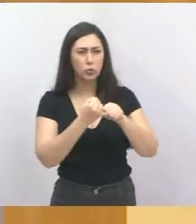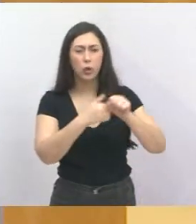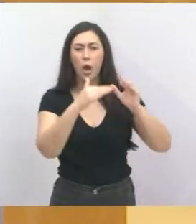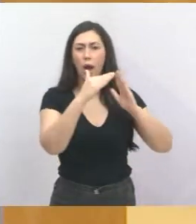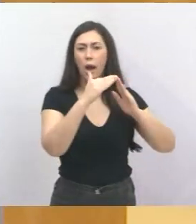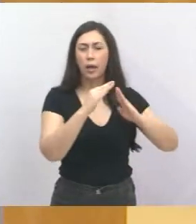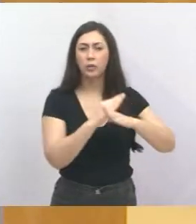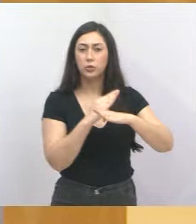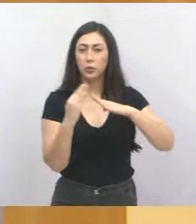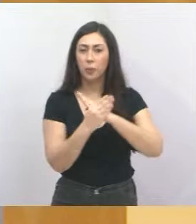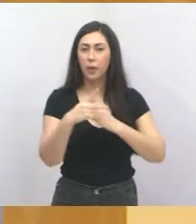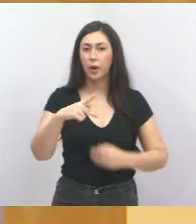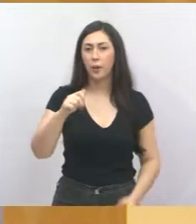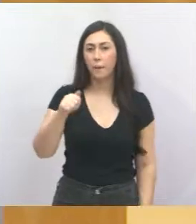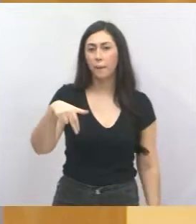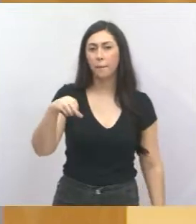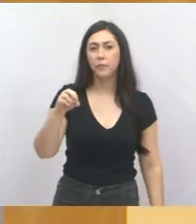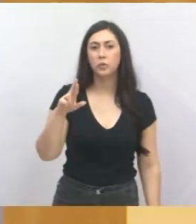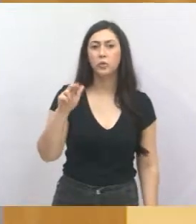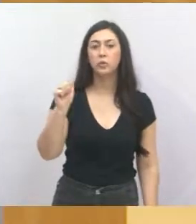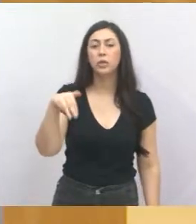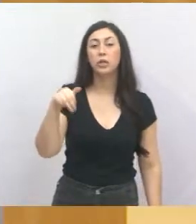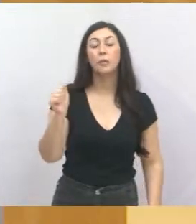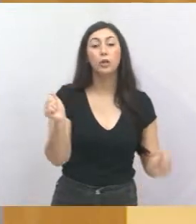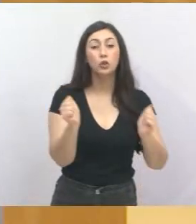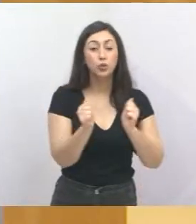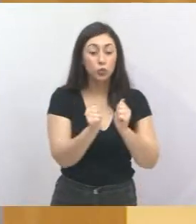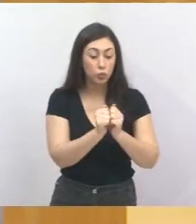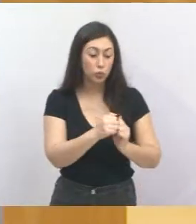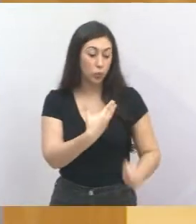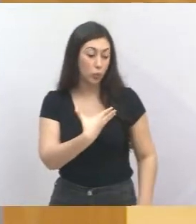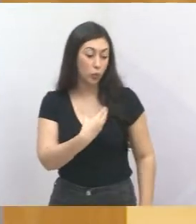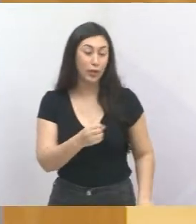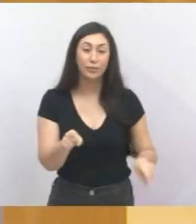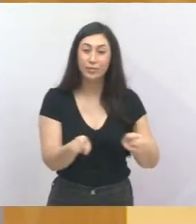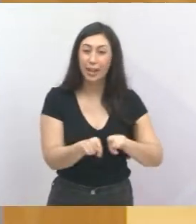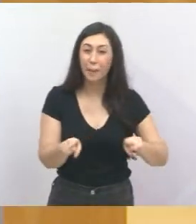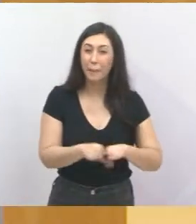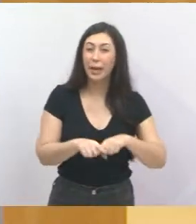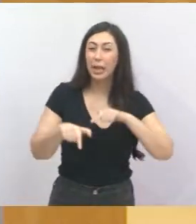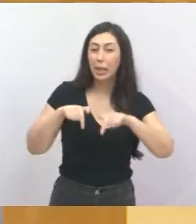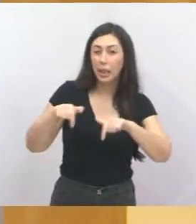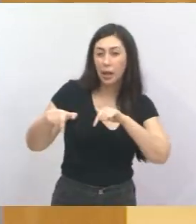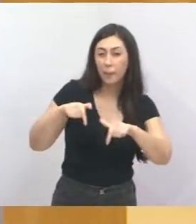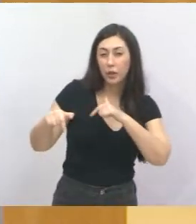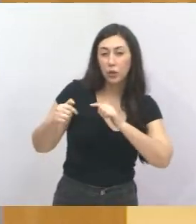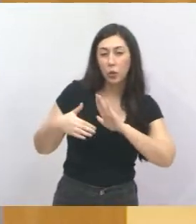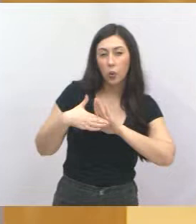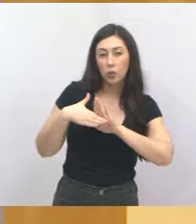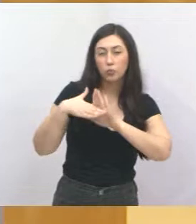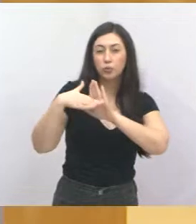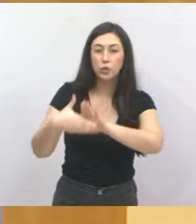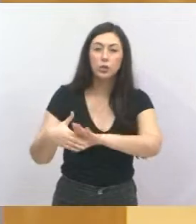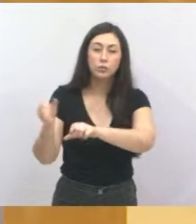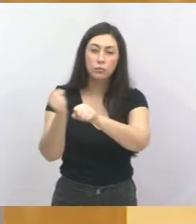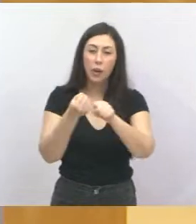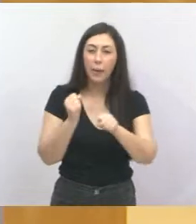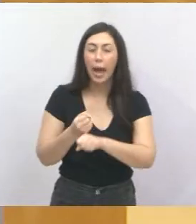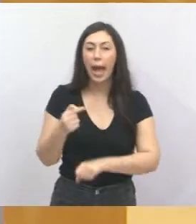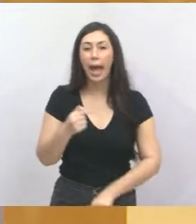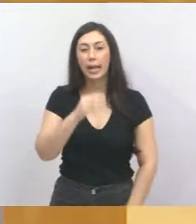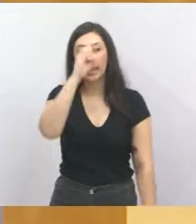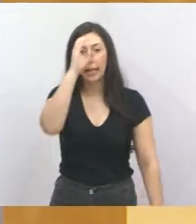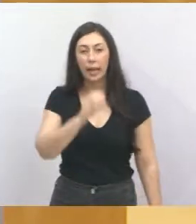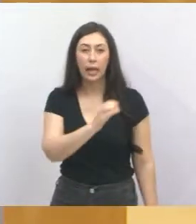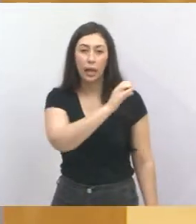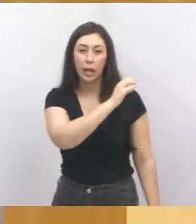bairro Jardim Panorama, com a ajuda de seus filhos, e trabalhou como ajudante de serviços gerais no município. Era católico,